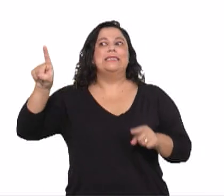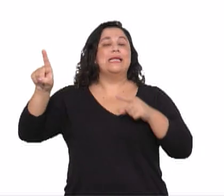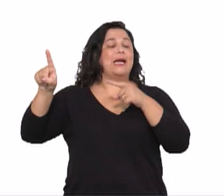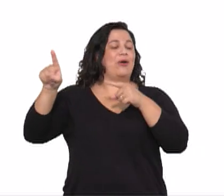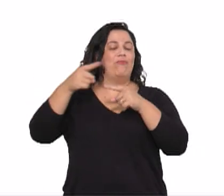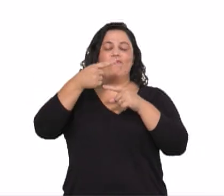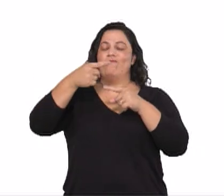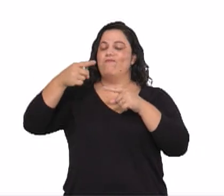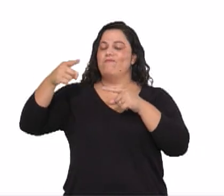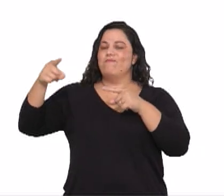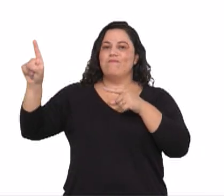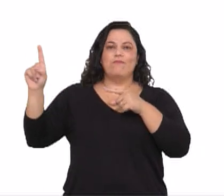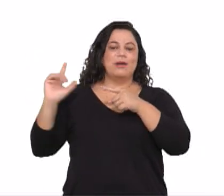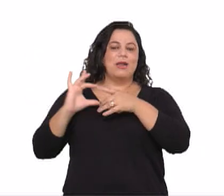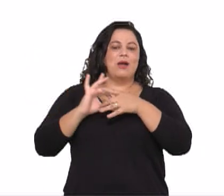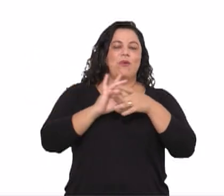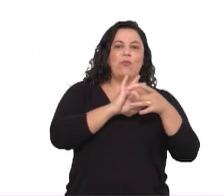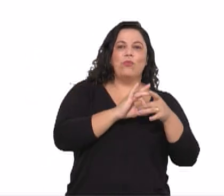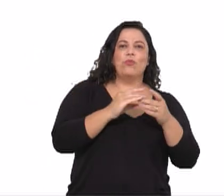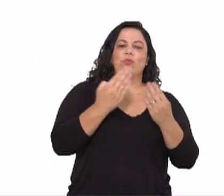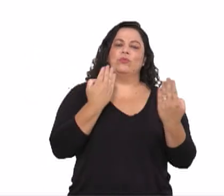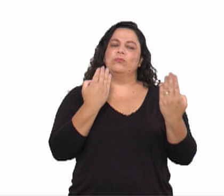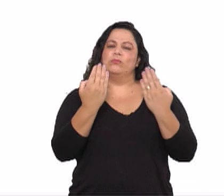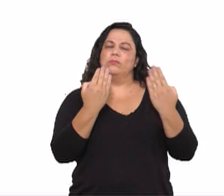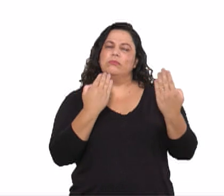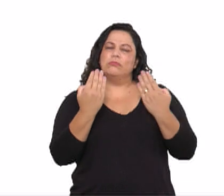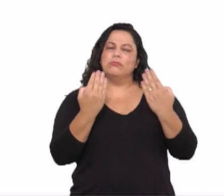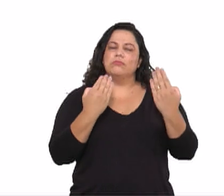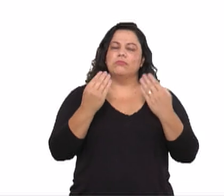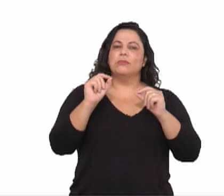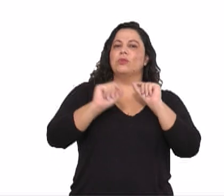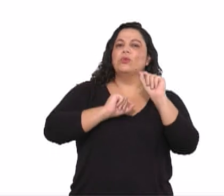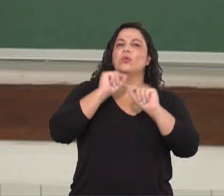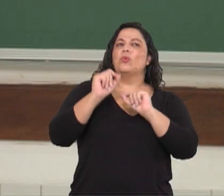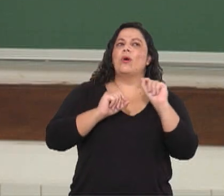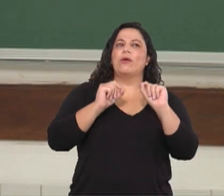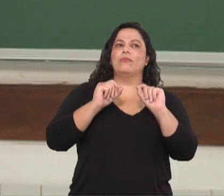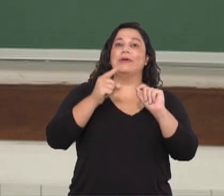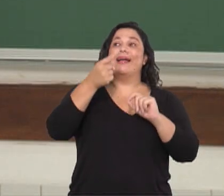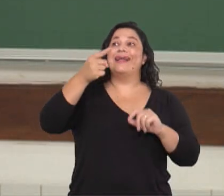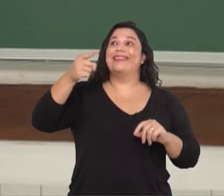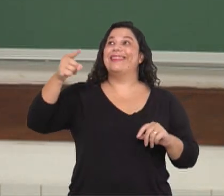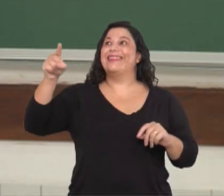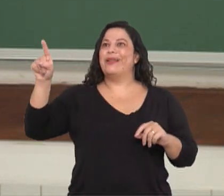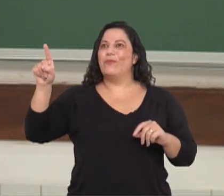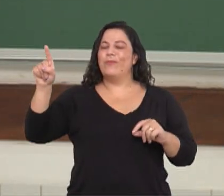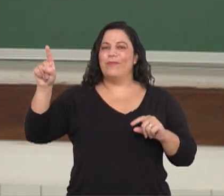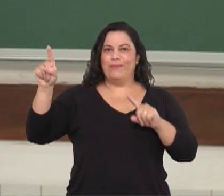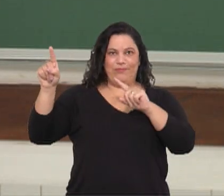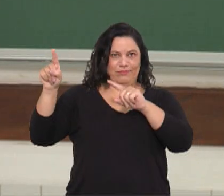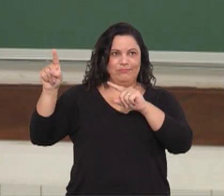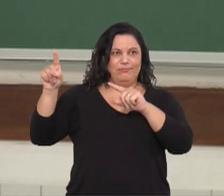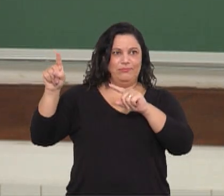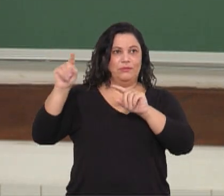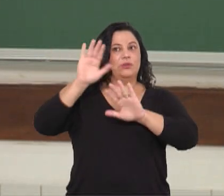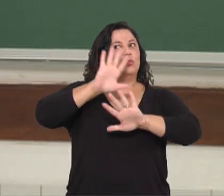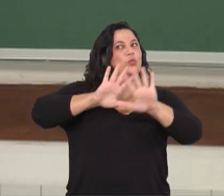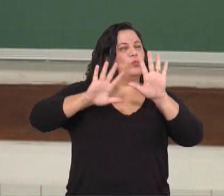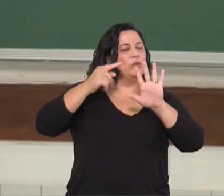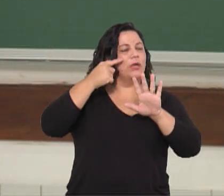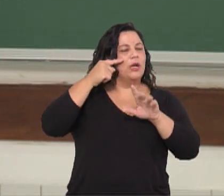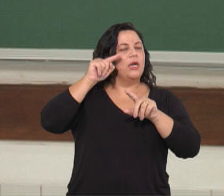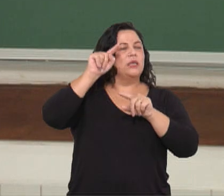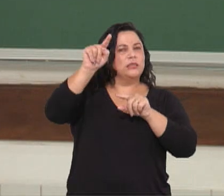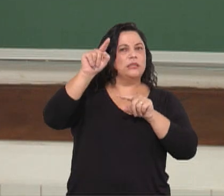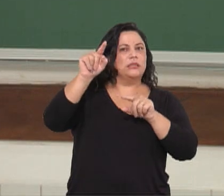um conectivo de comparação? Lembrando, gente, não apresenta. Muito cuidado nos enunciados